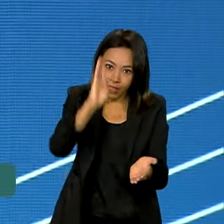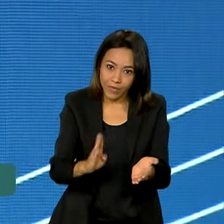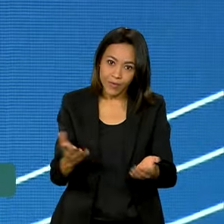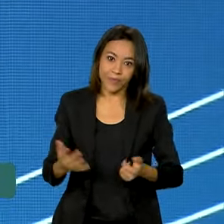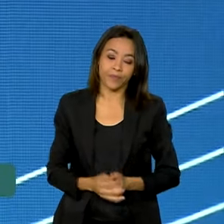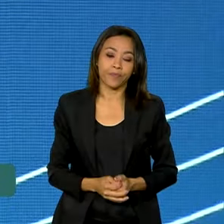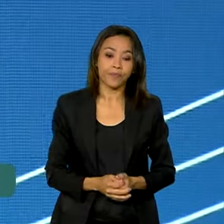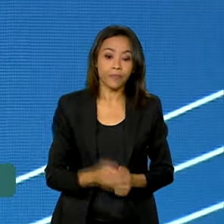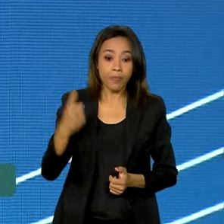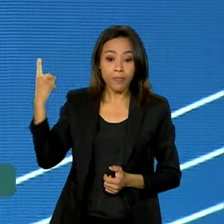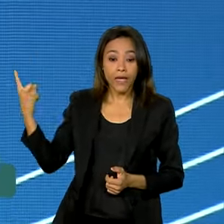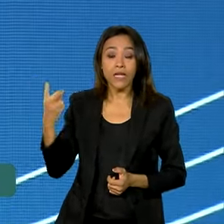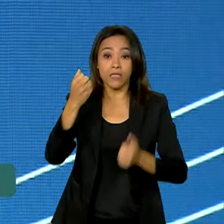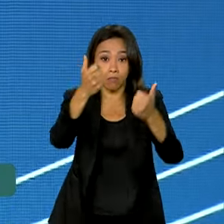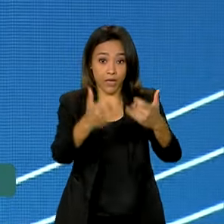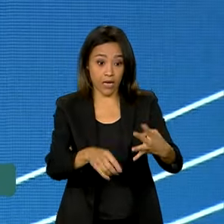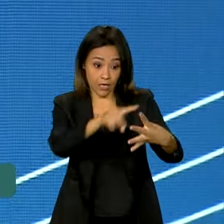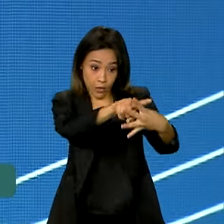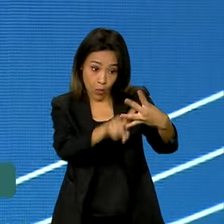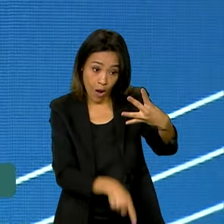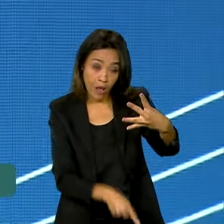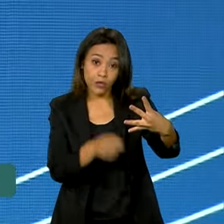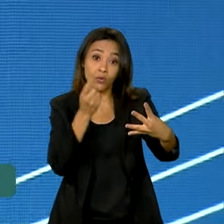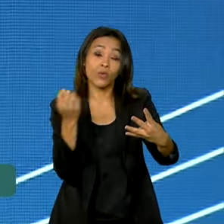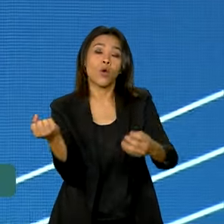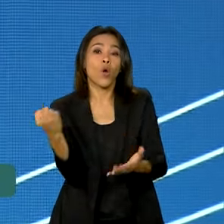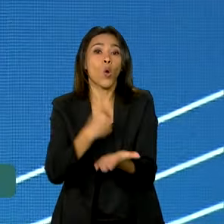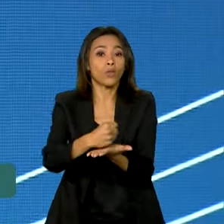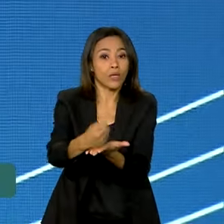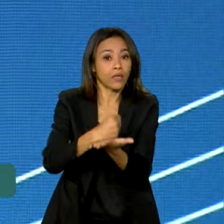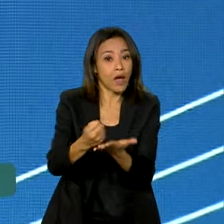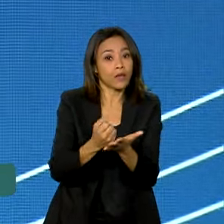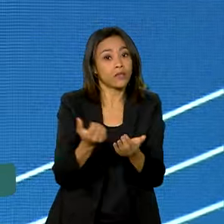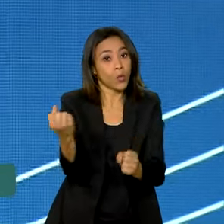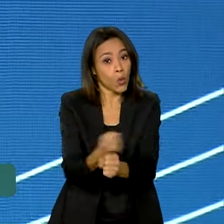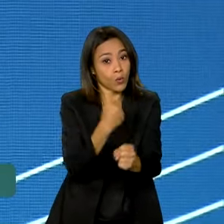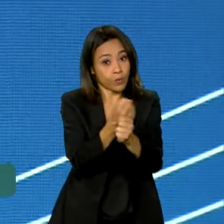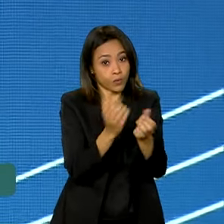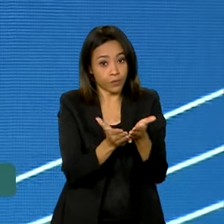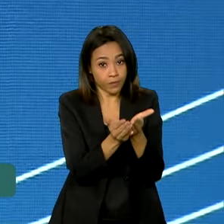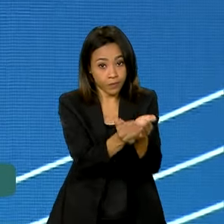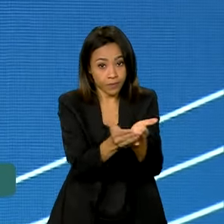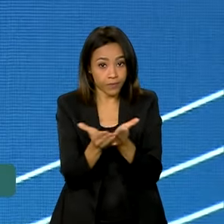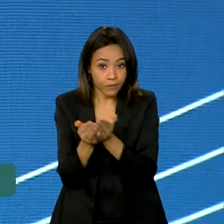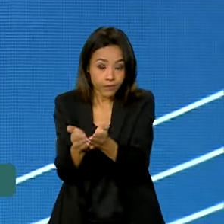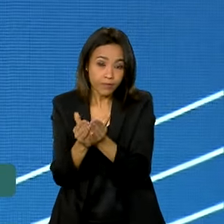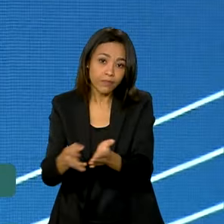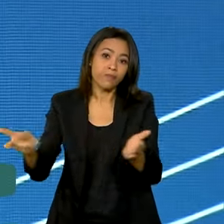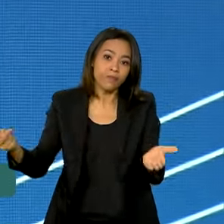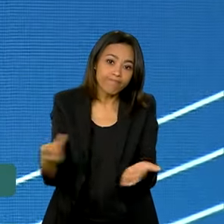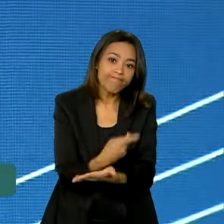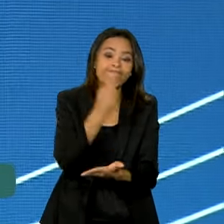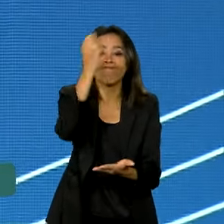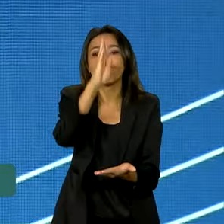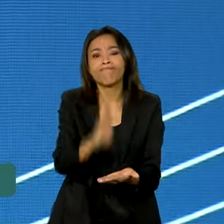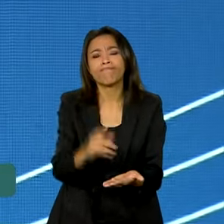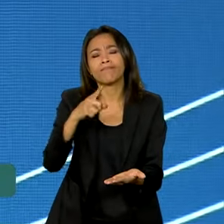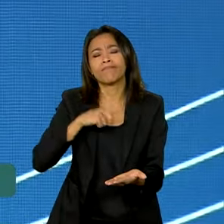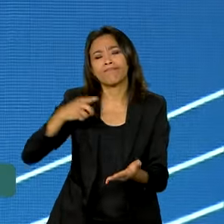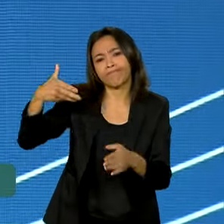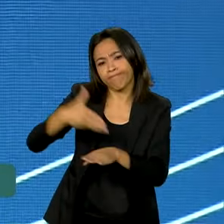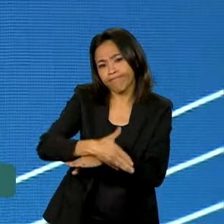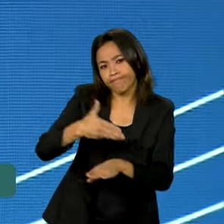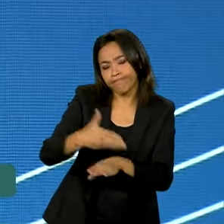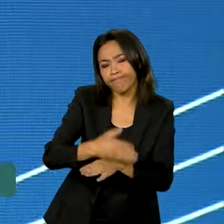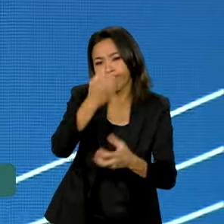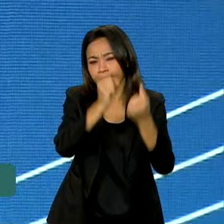construção das quatro fragatas contratadas ocorre em um estaleiro do Brasil, com grande participação da